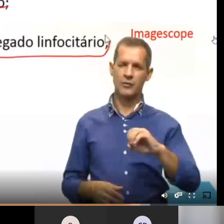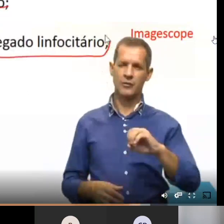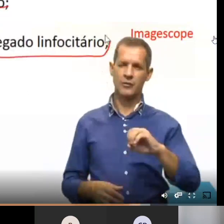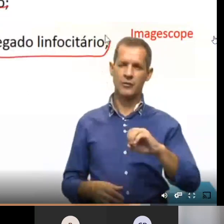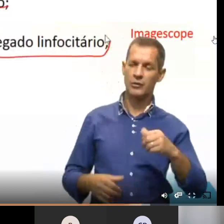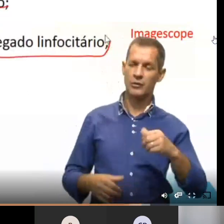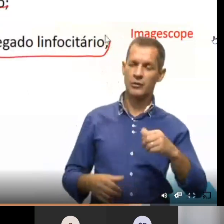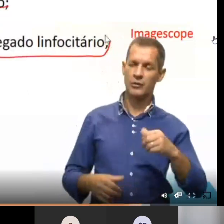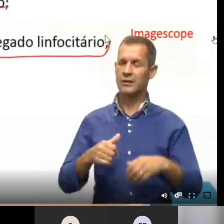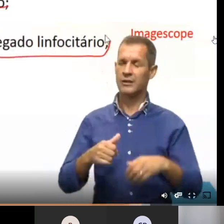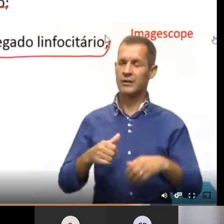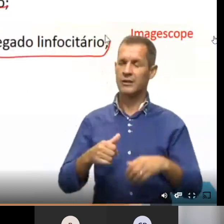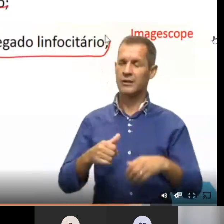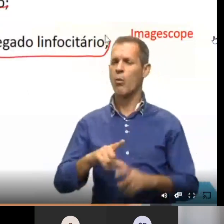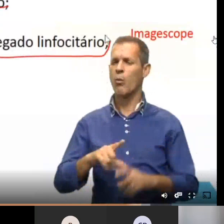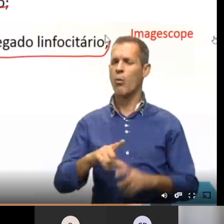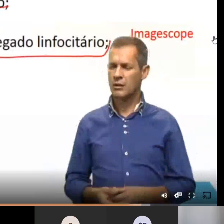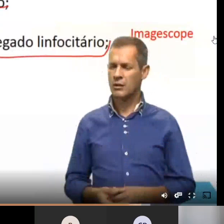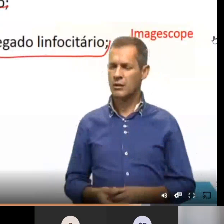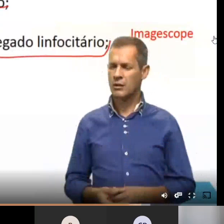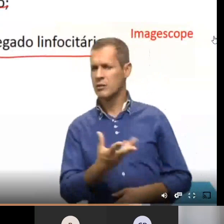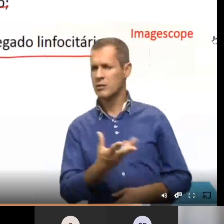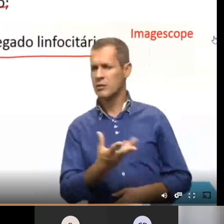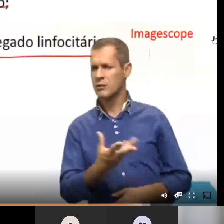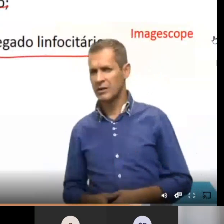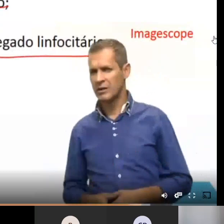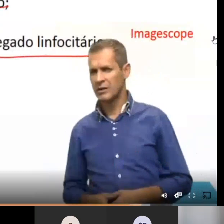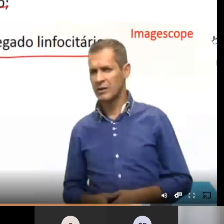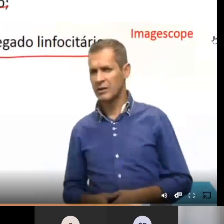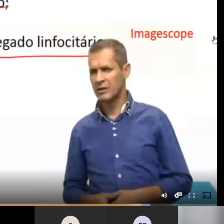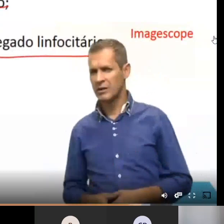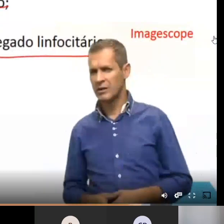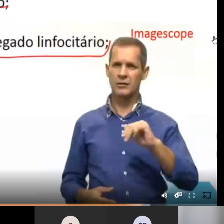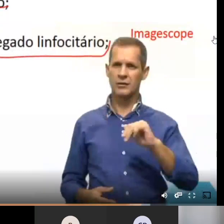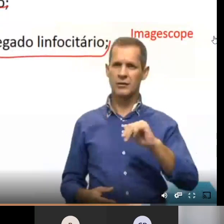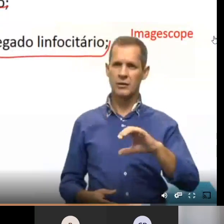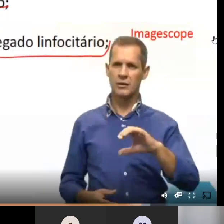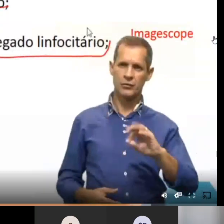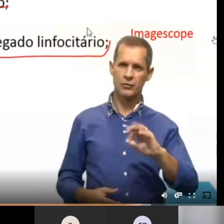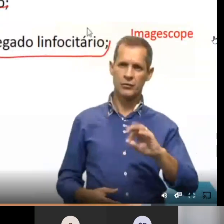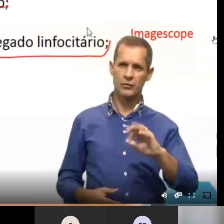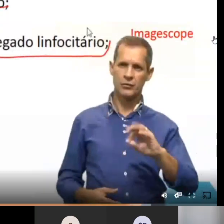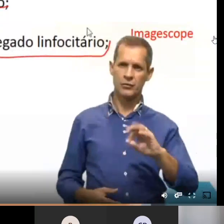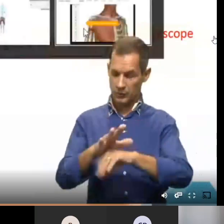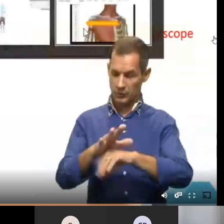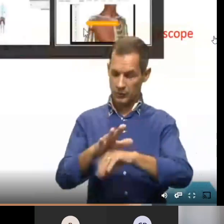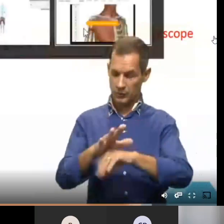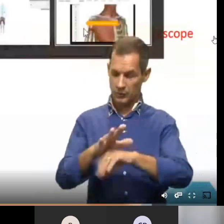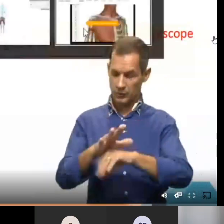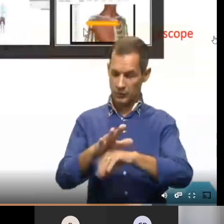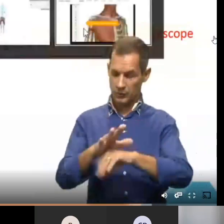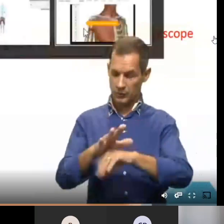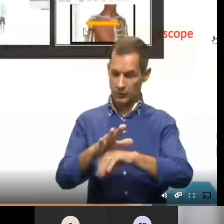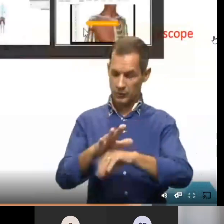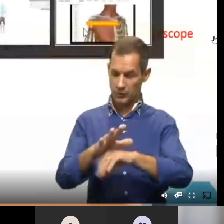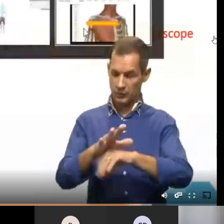que possuem um grande agregado linfocitário. Vamos à nossa lâmina, então, de tonsila